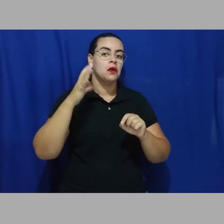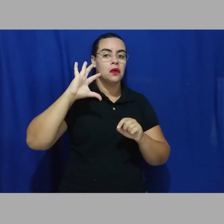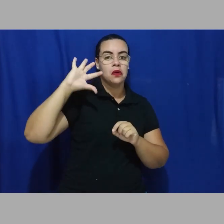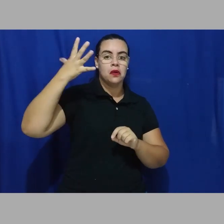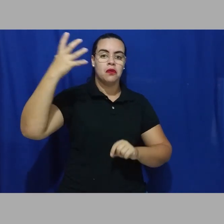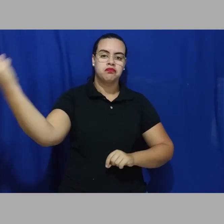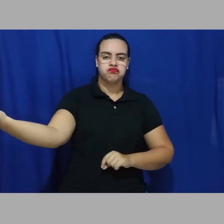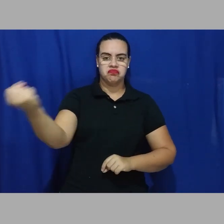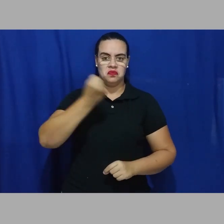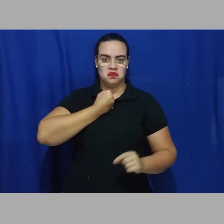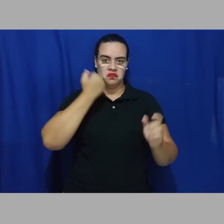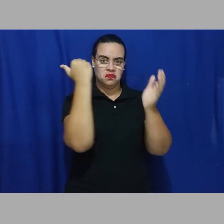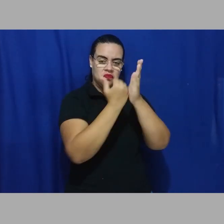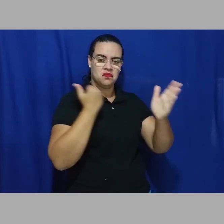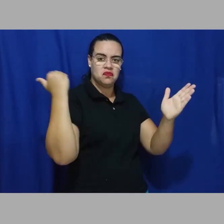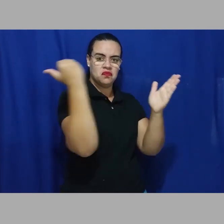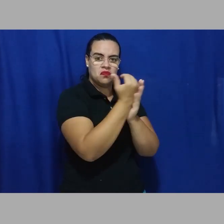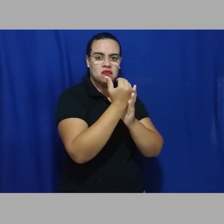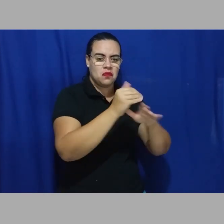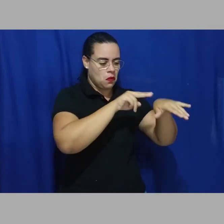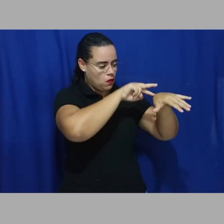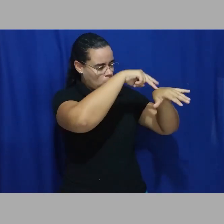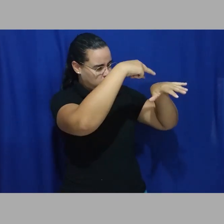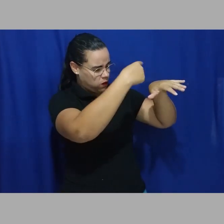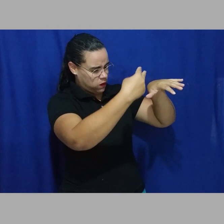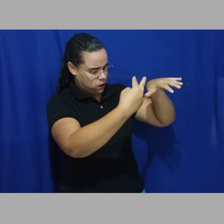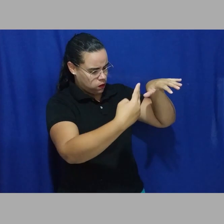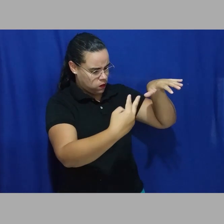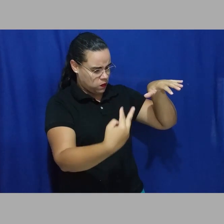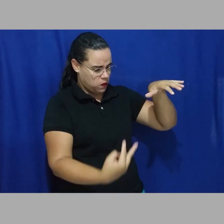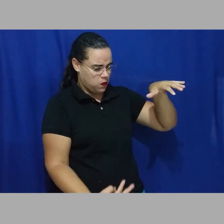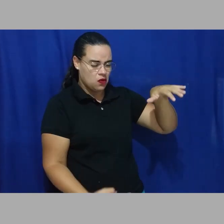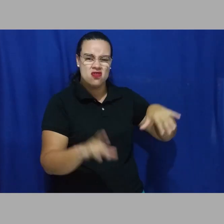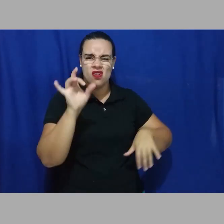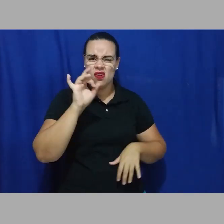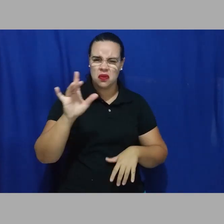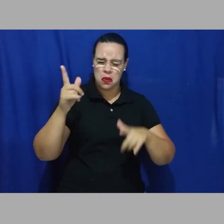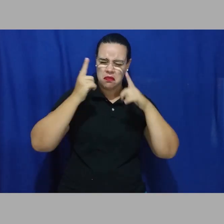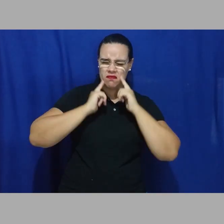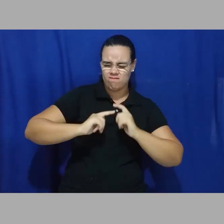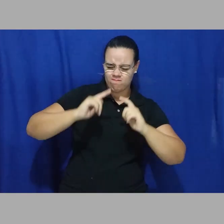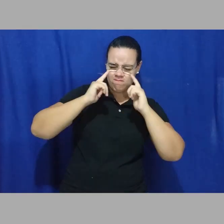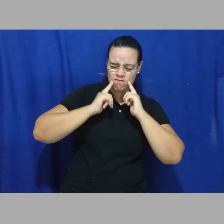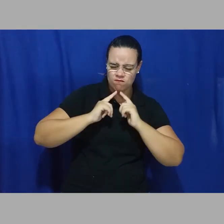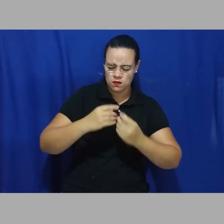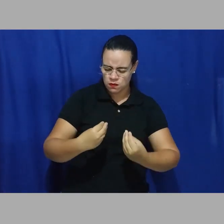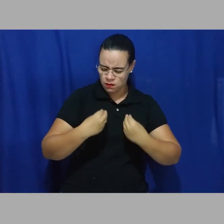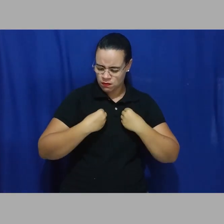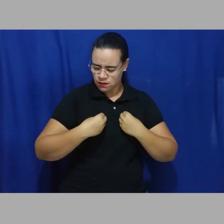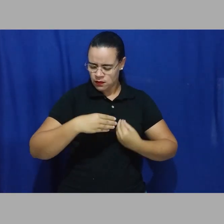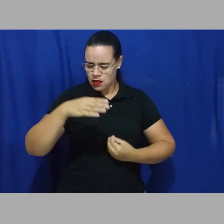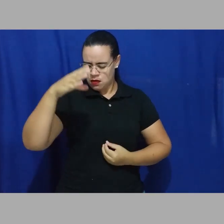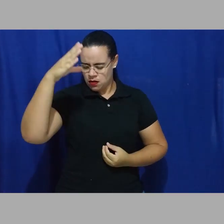exagerado, jogado no abismo do fundo do poço, somente o choro pra me aliviar. Aí que